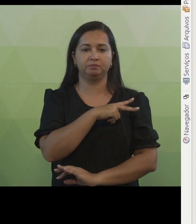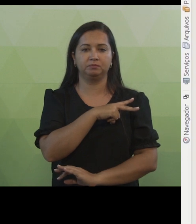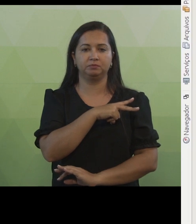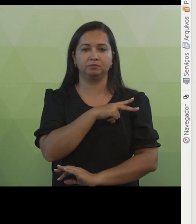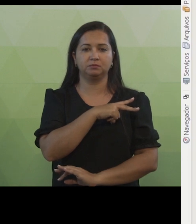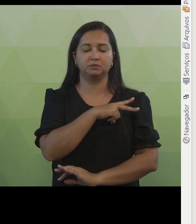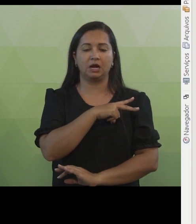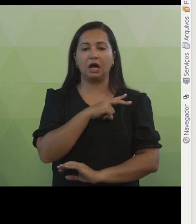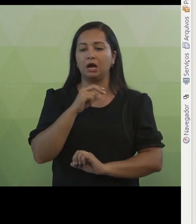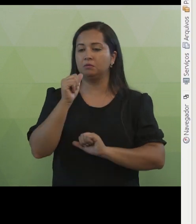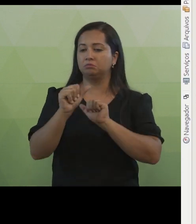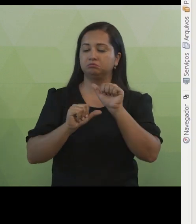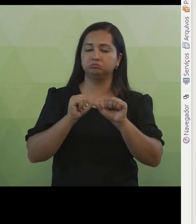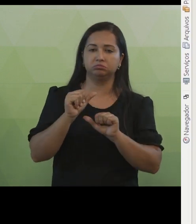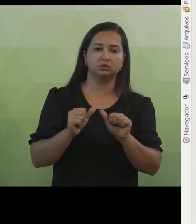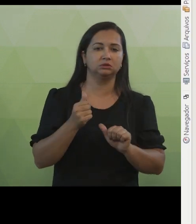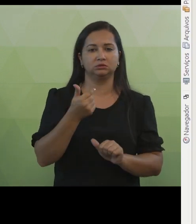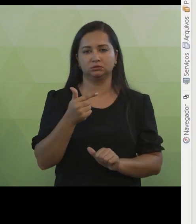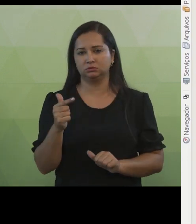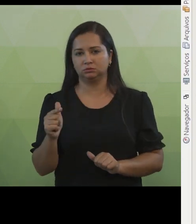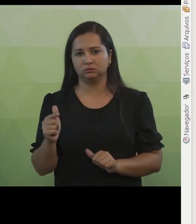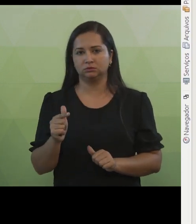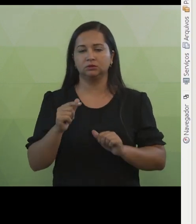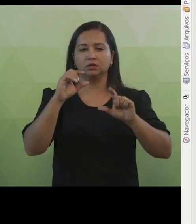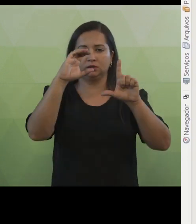e nenhuma outra modificação no código.